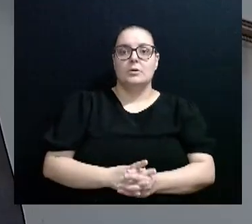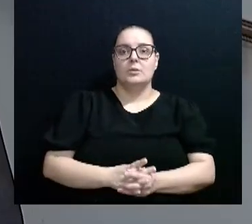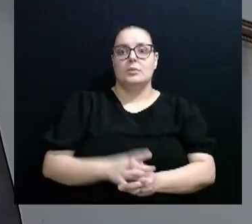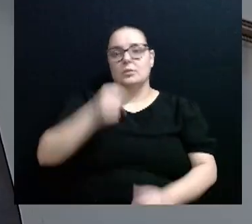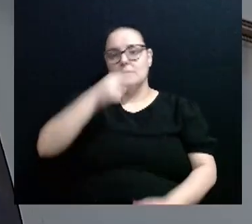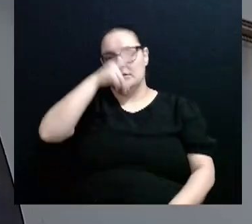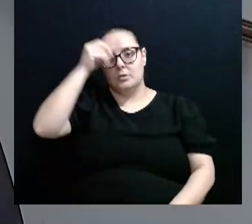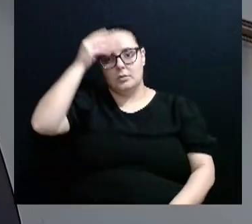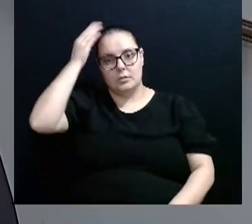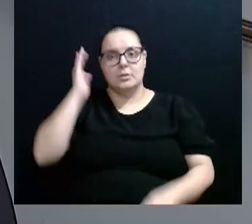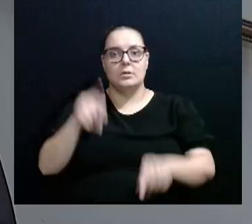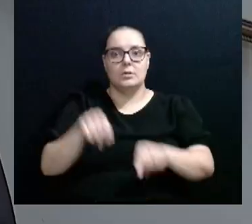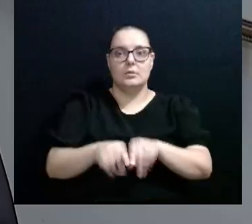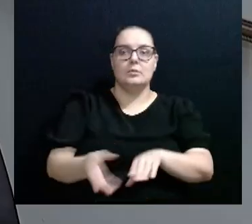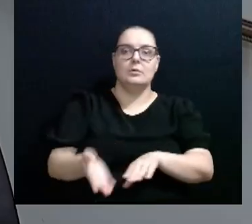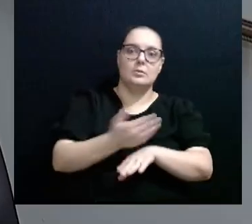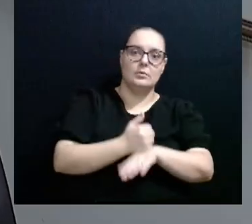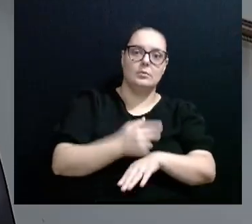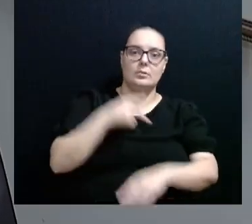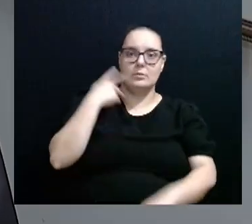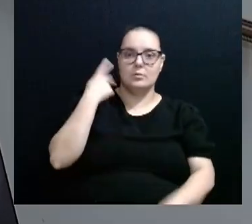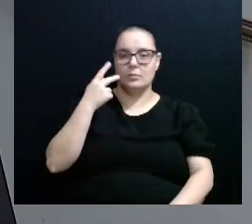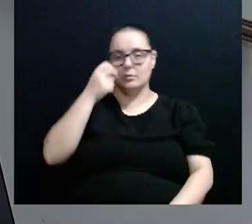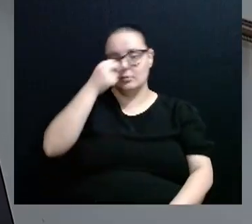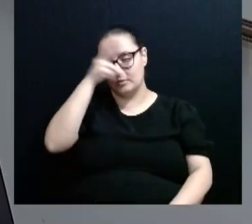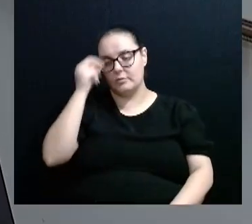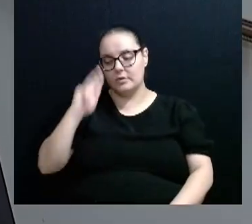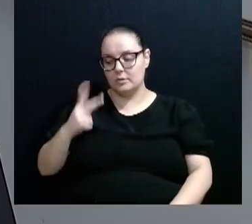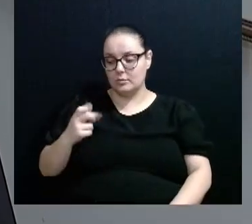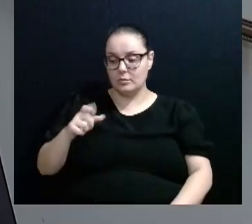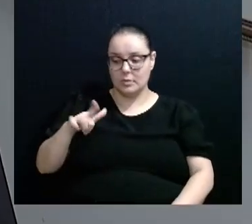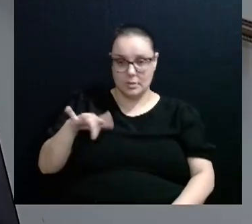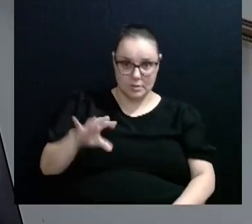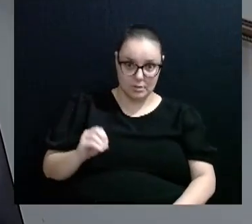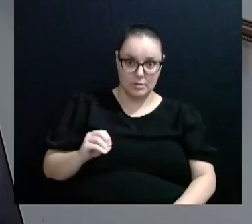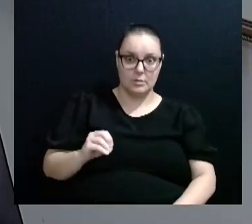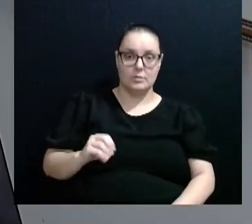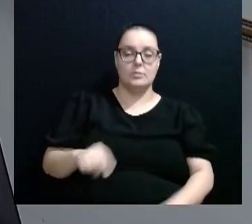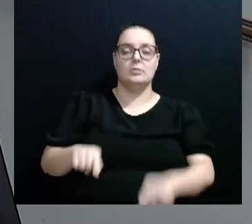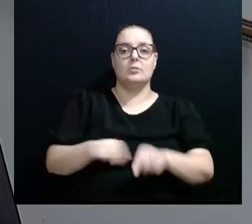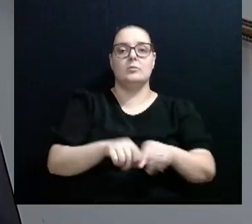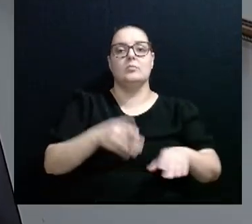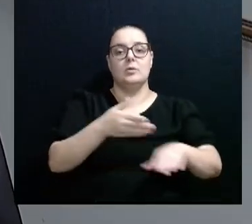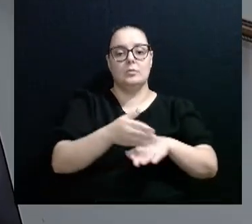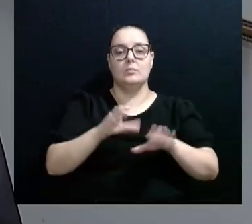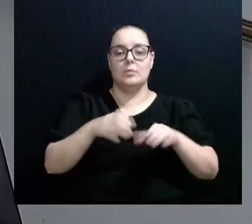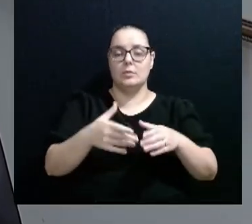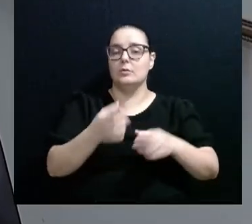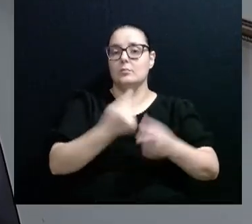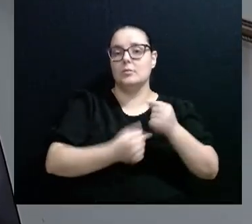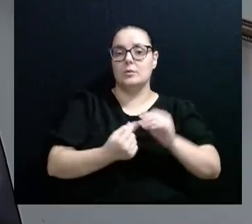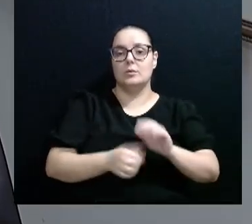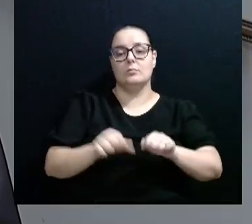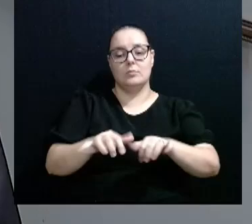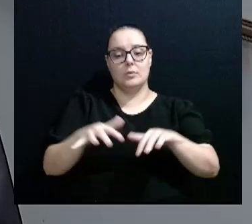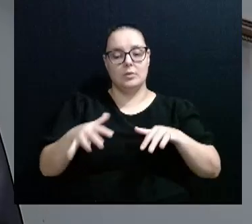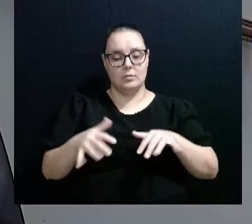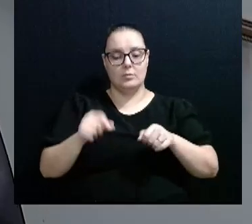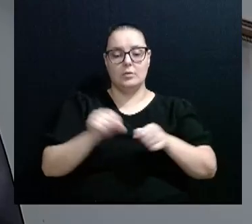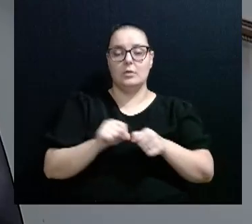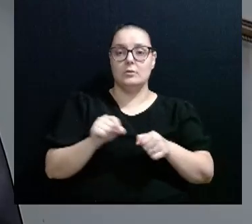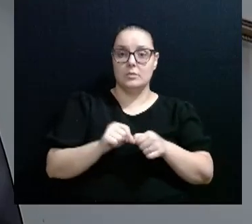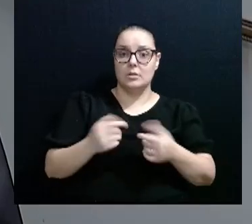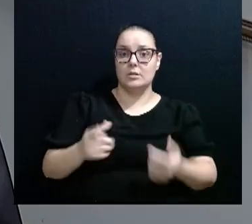anterior prefeito Hélio, que foi as contas deles que foram passadas pelas comissões de finanças. Audiências públicas realizadas, nós tivemos